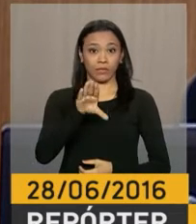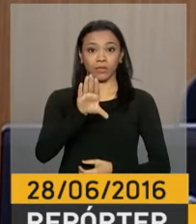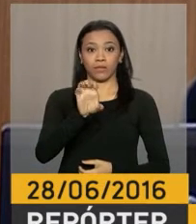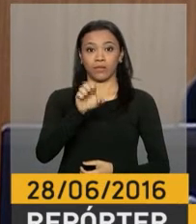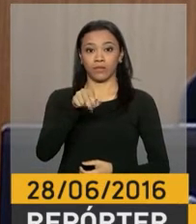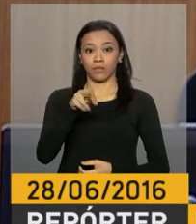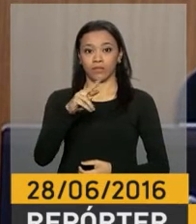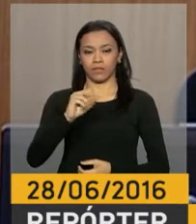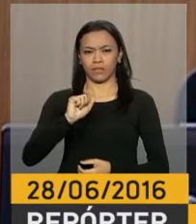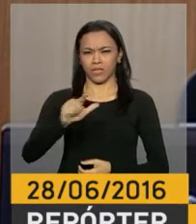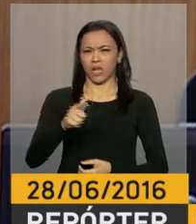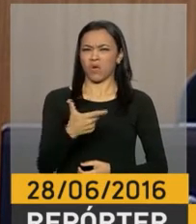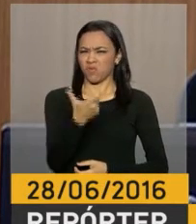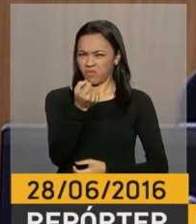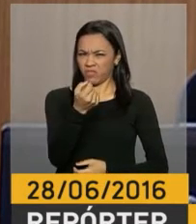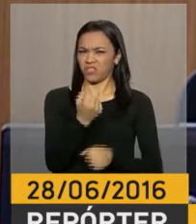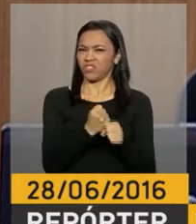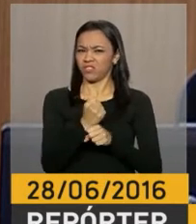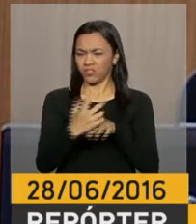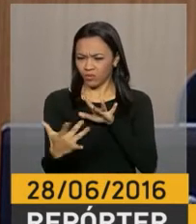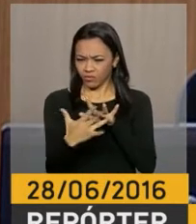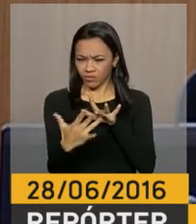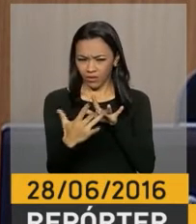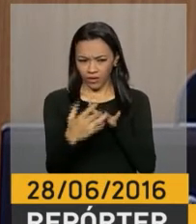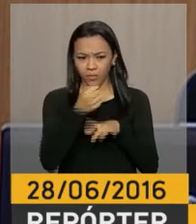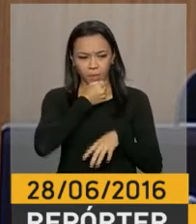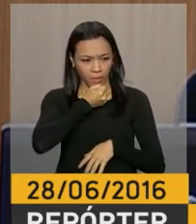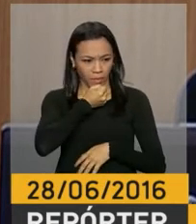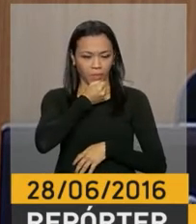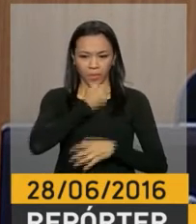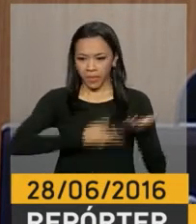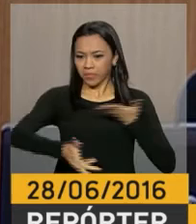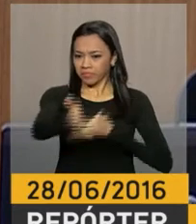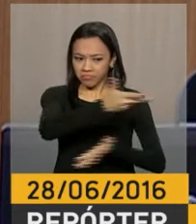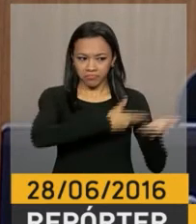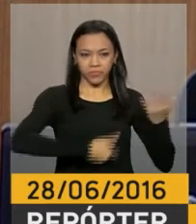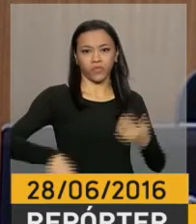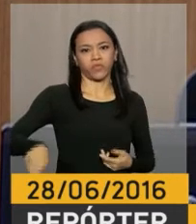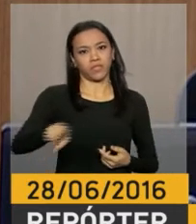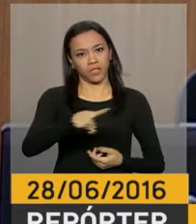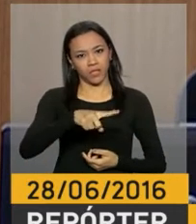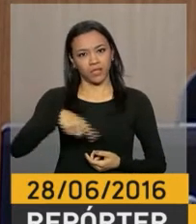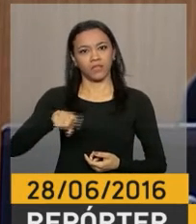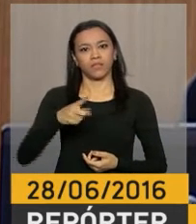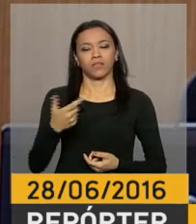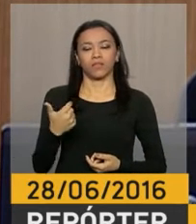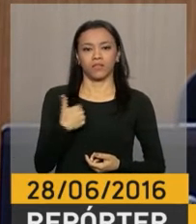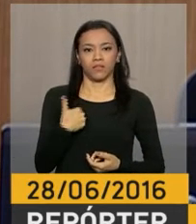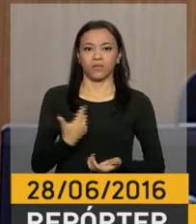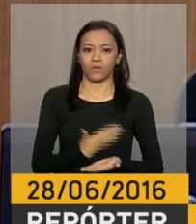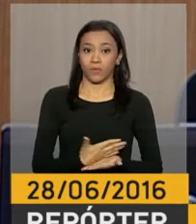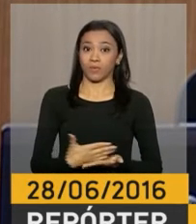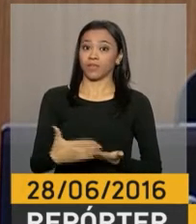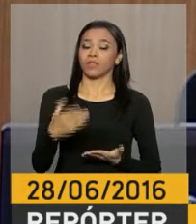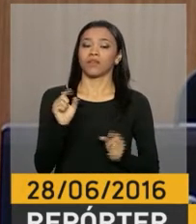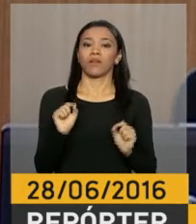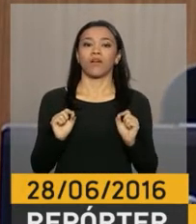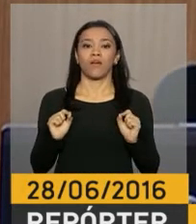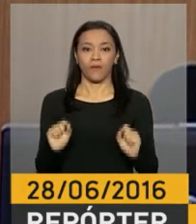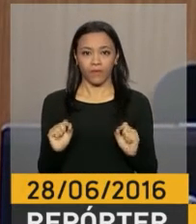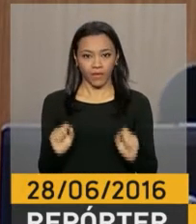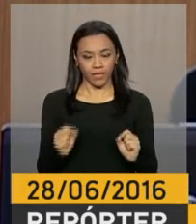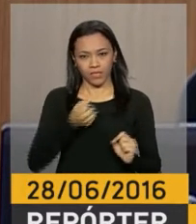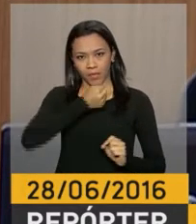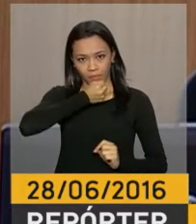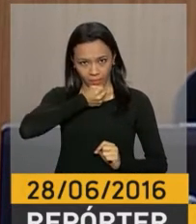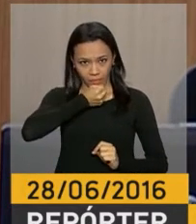contatos mais diretos com vocês. Eu tive o prazer e o privilégio de iniciar esse processo de